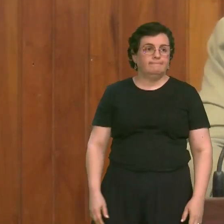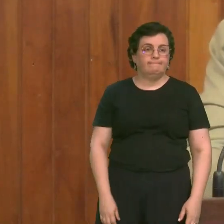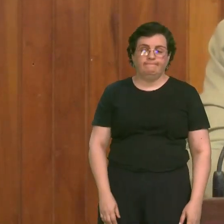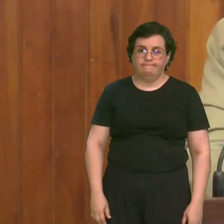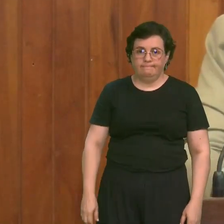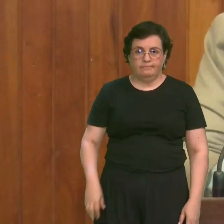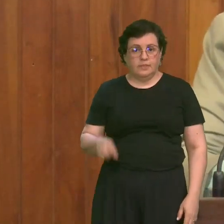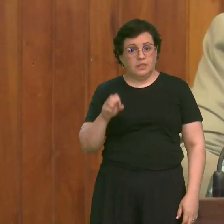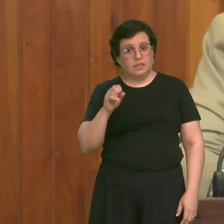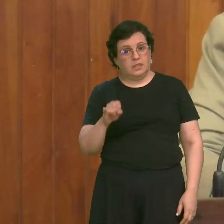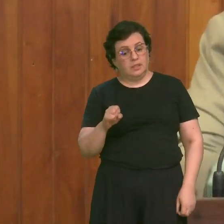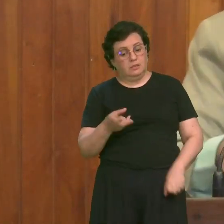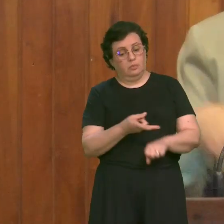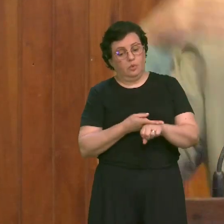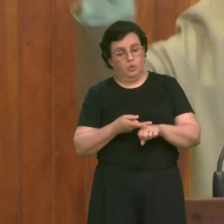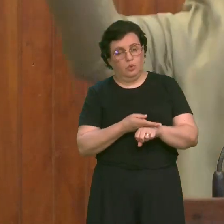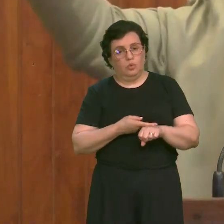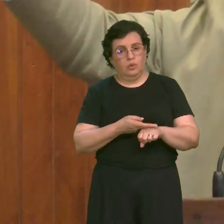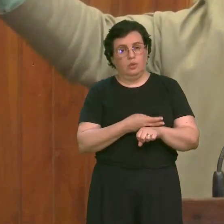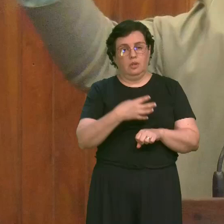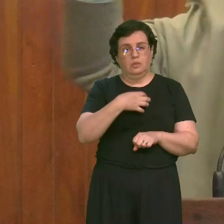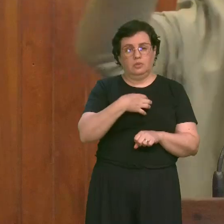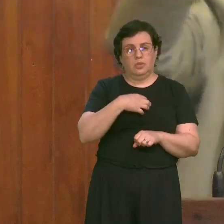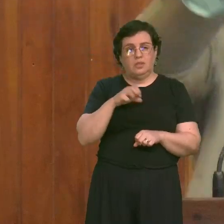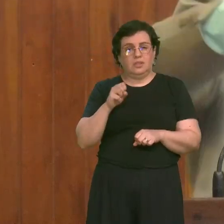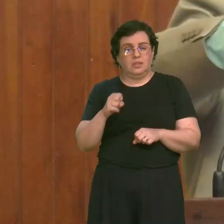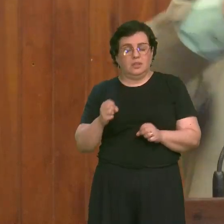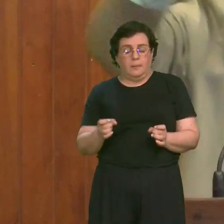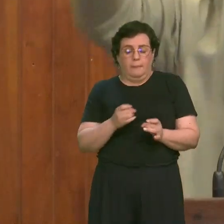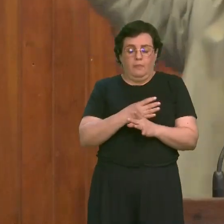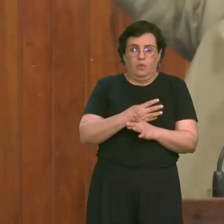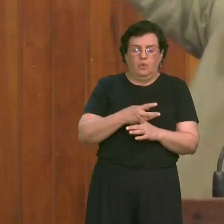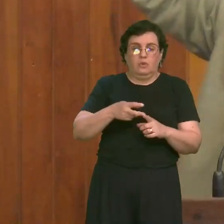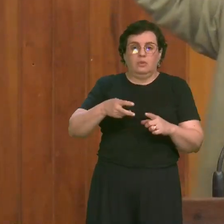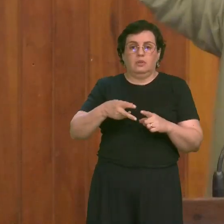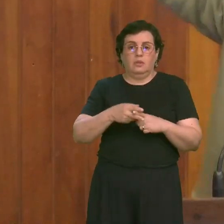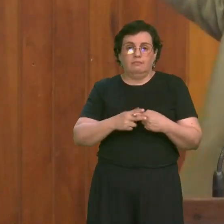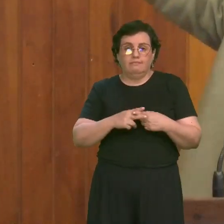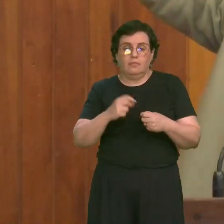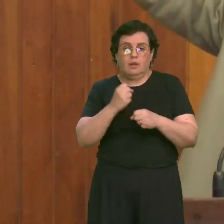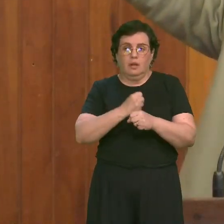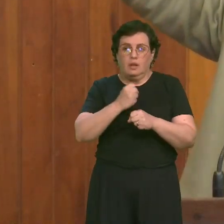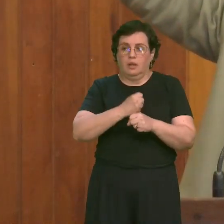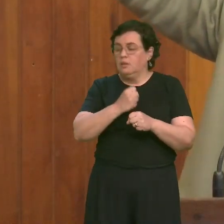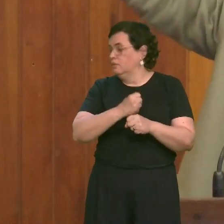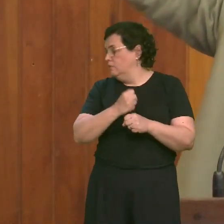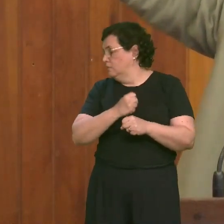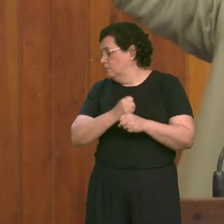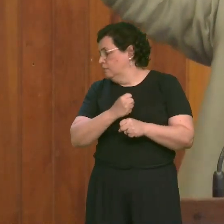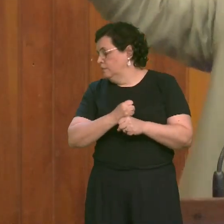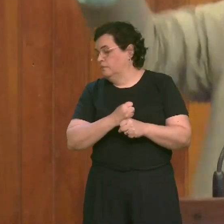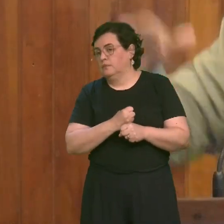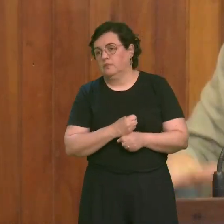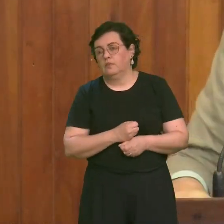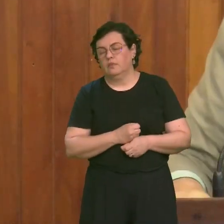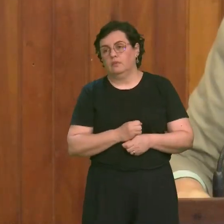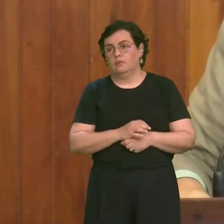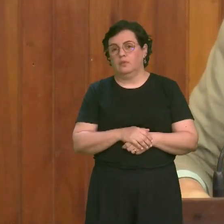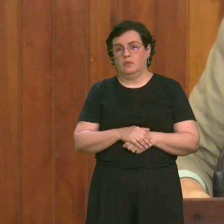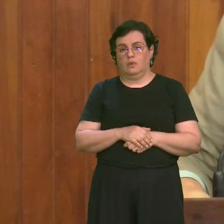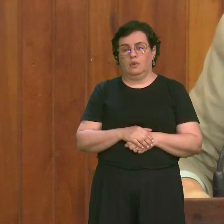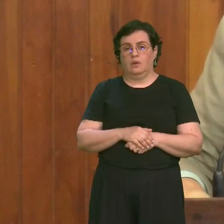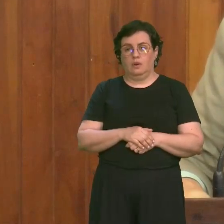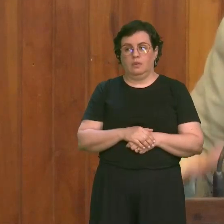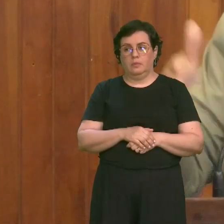se pelo menos tivessem buscado alguma alternativa se tivesse pronta a reforma Esperasse pelo menos a reforma do Ginásio da